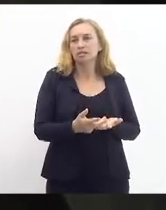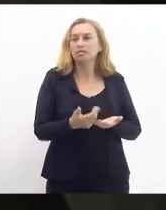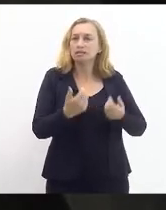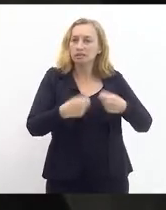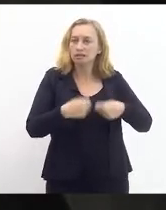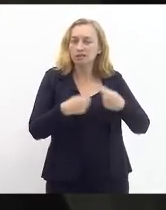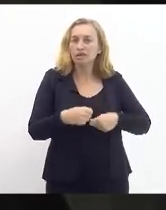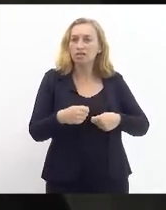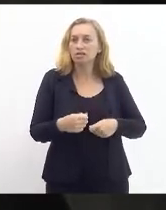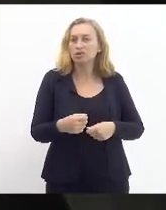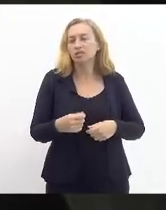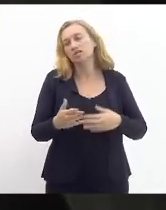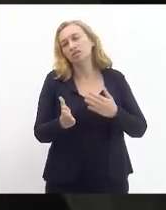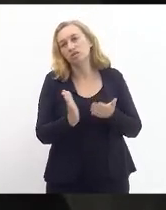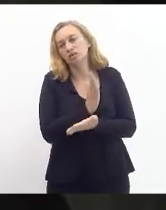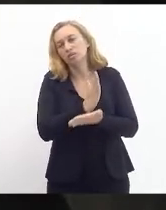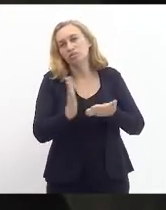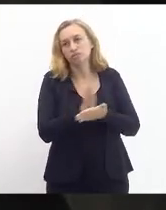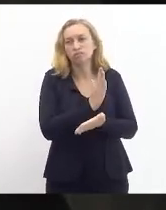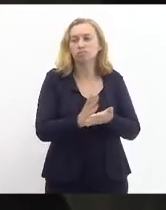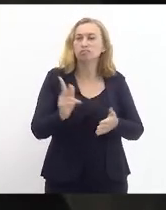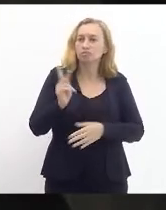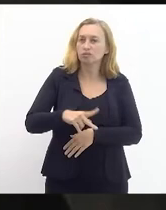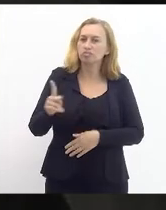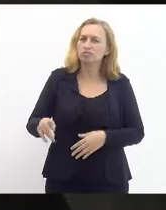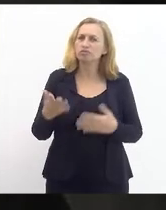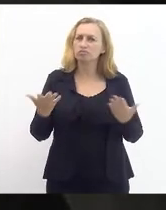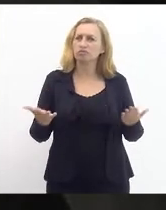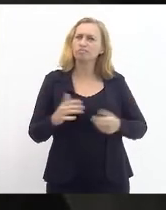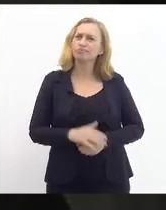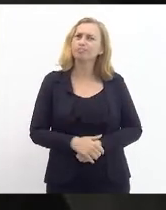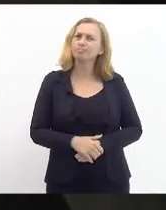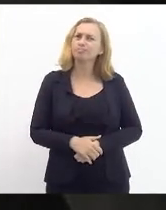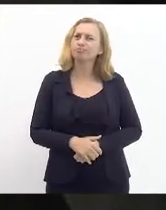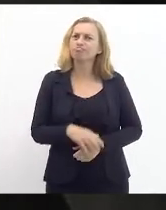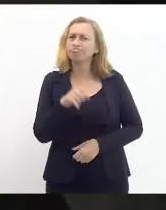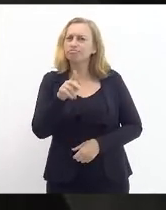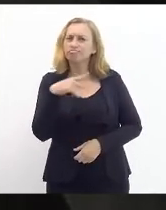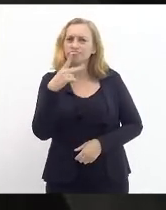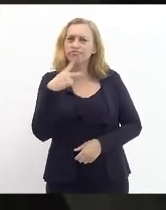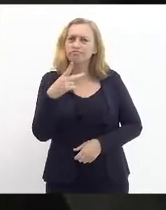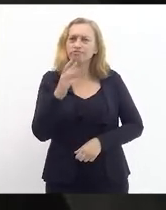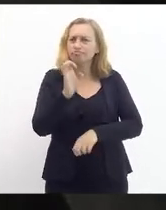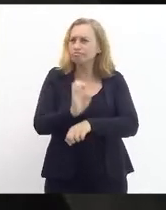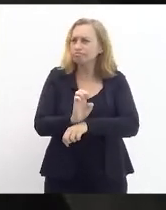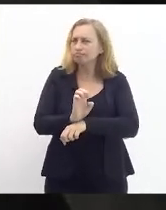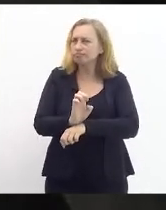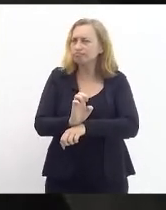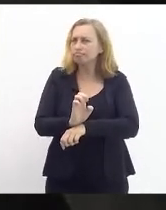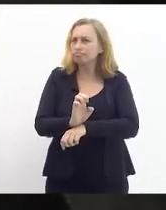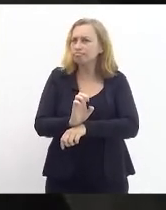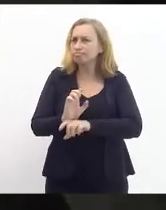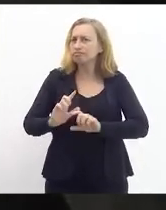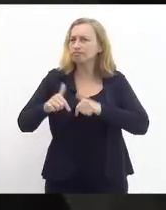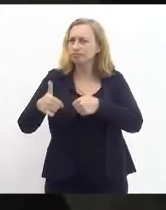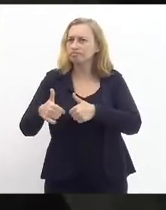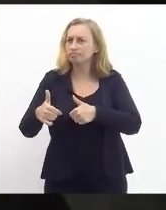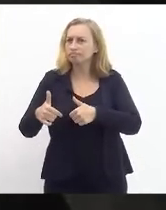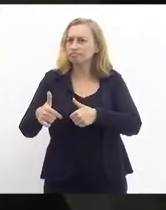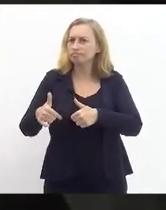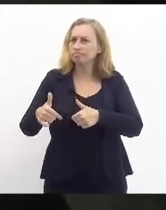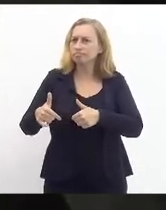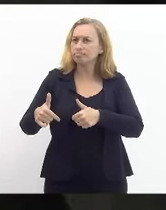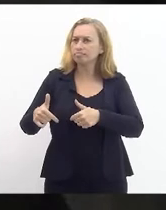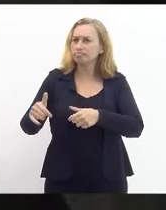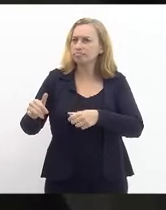algum momento a hora Onde está aquela aquele discurso que o estado tinha que se ocupar das funções